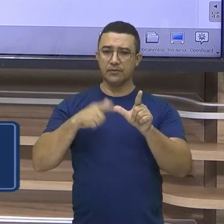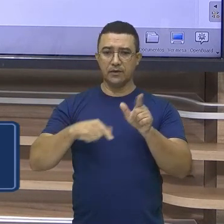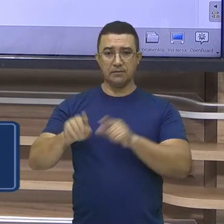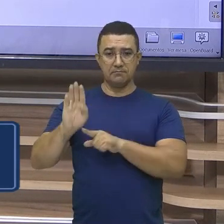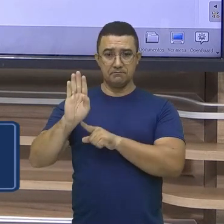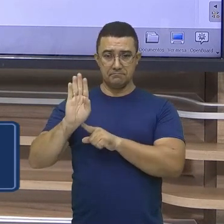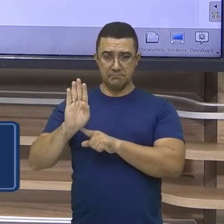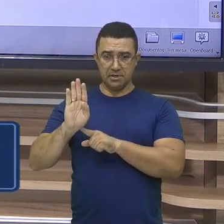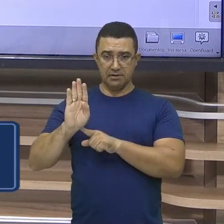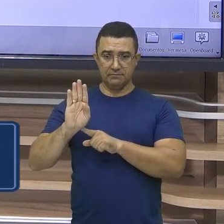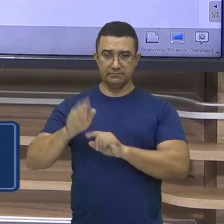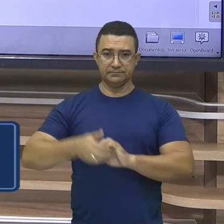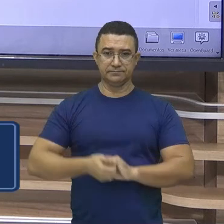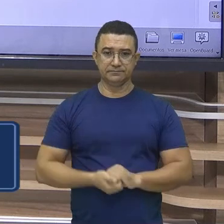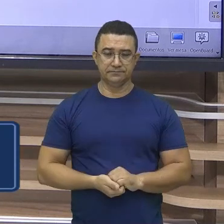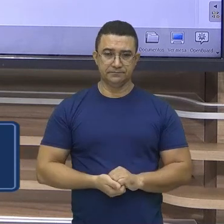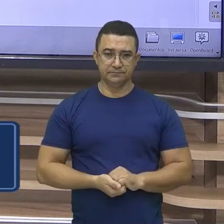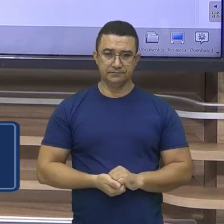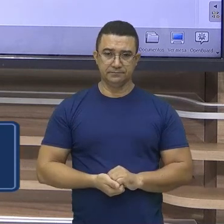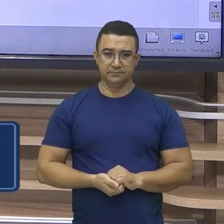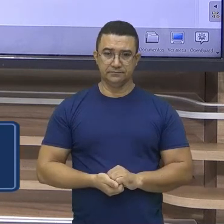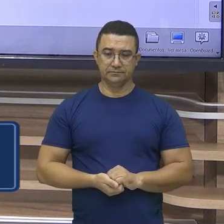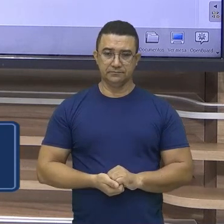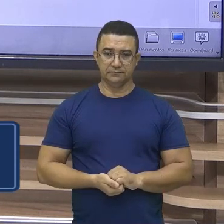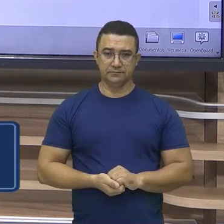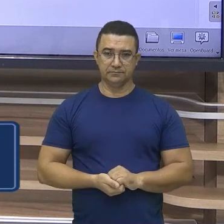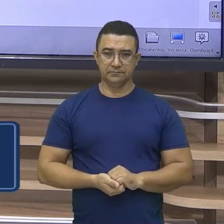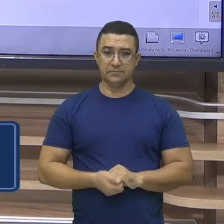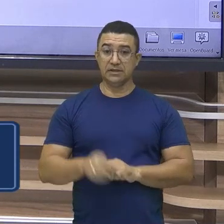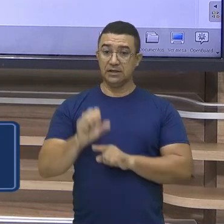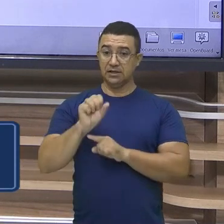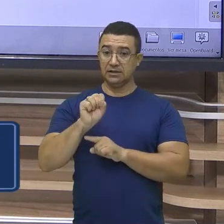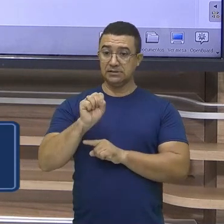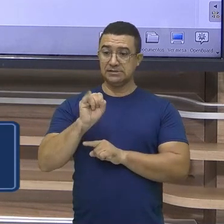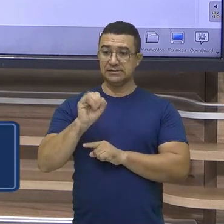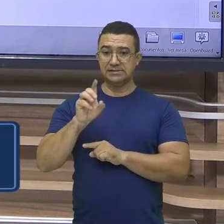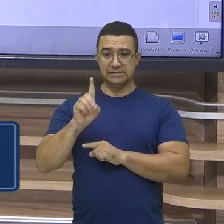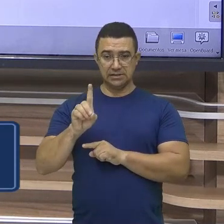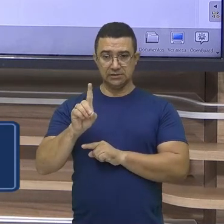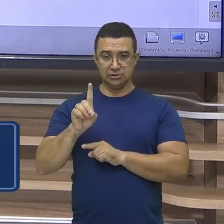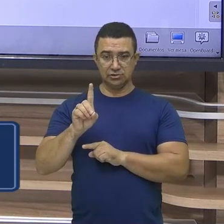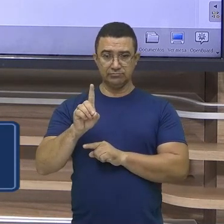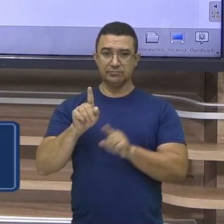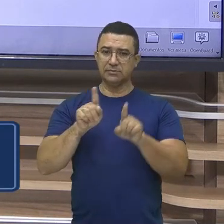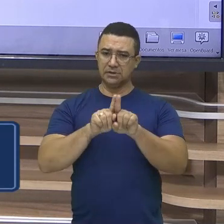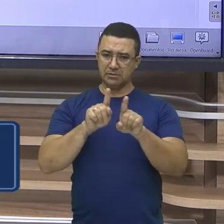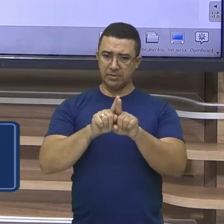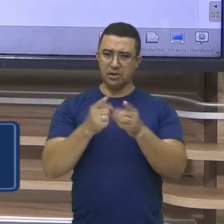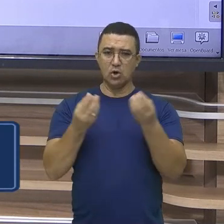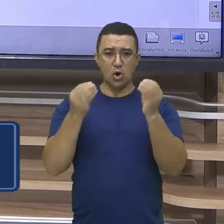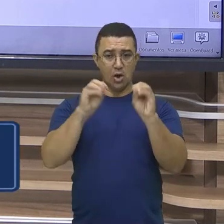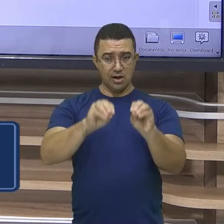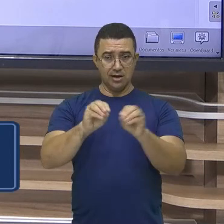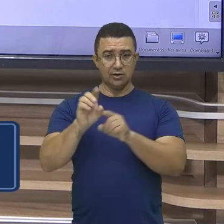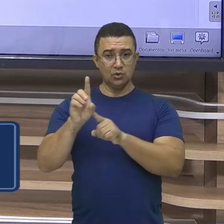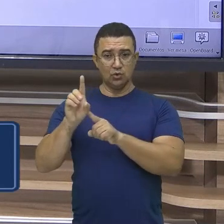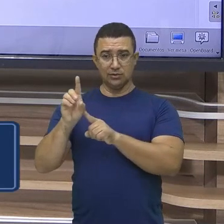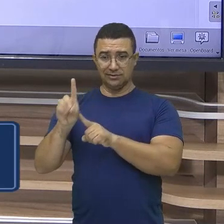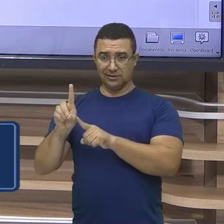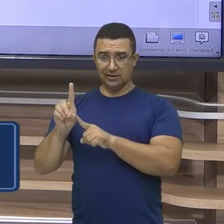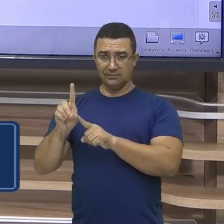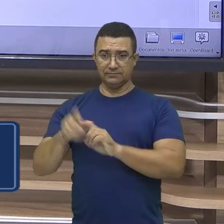B. Vamos ver aí um outro aluno. O Cid também colocando aí como resposta correta a letra D.